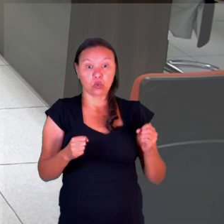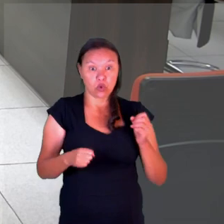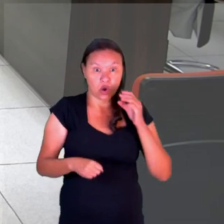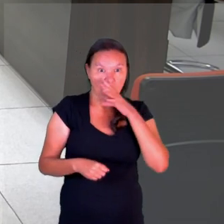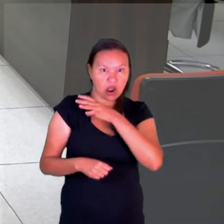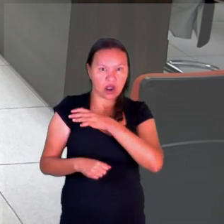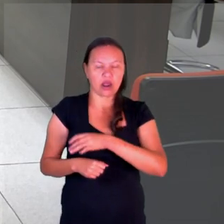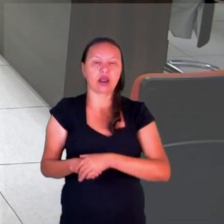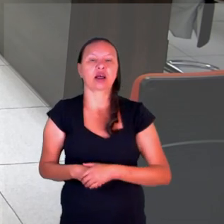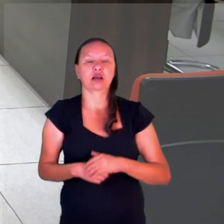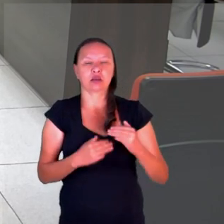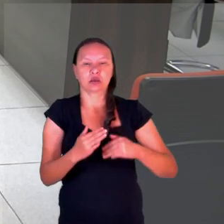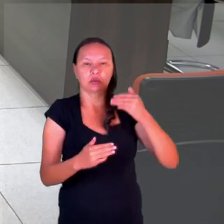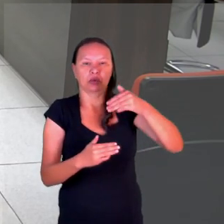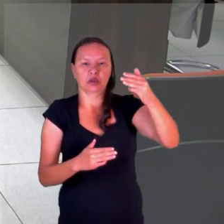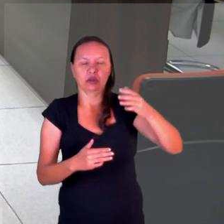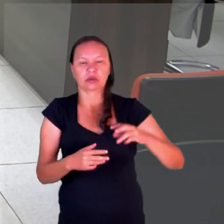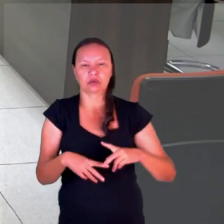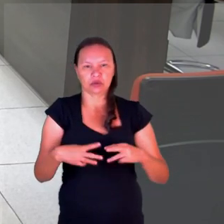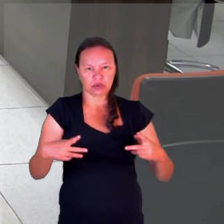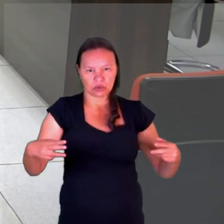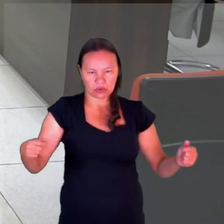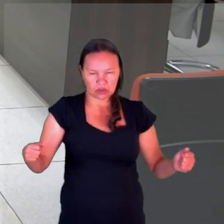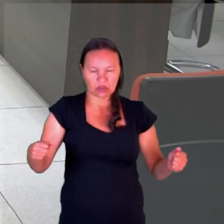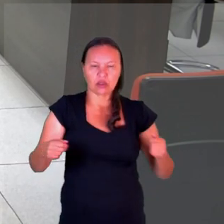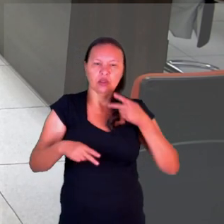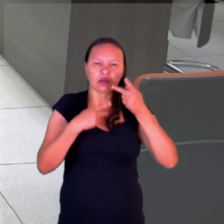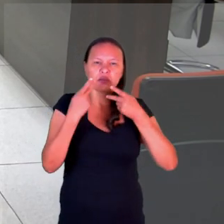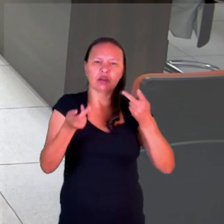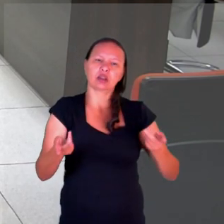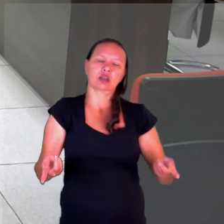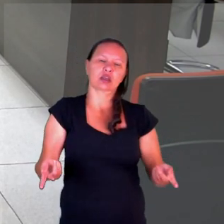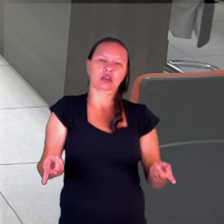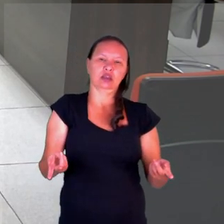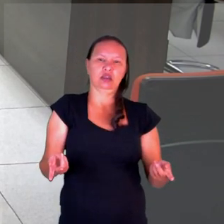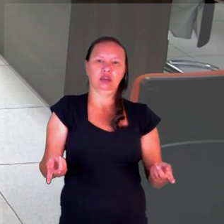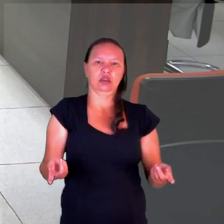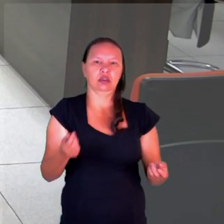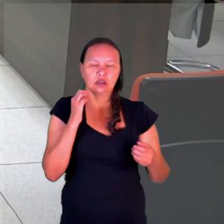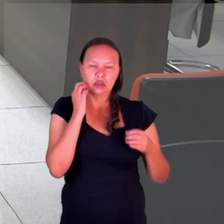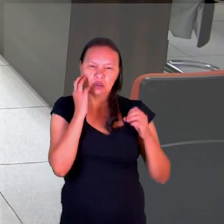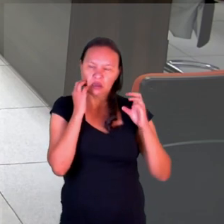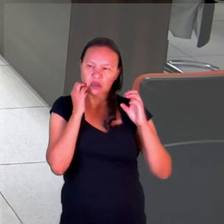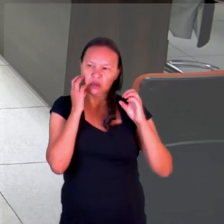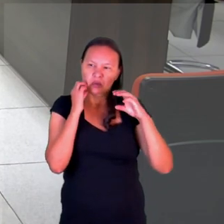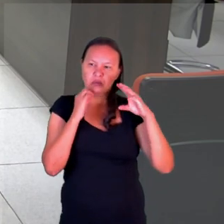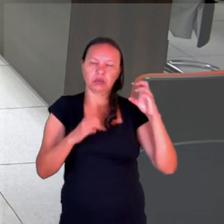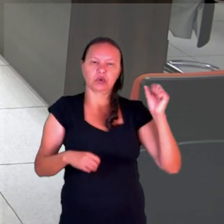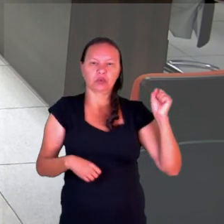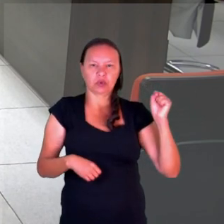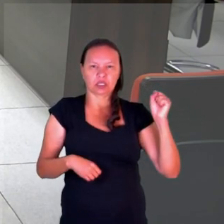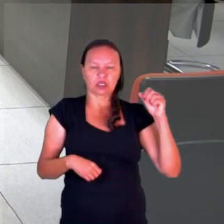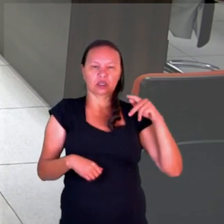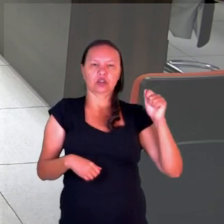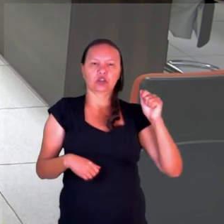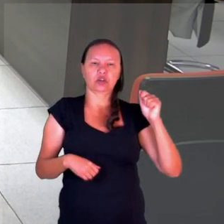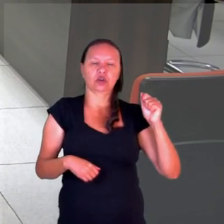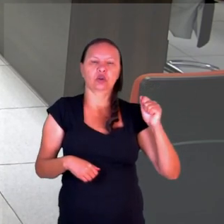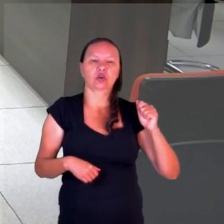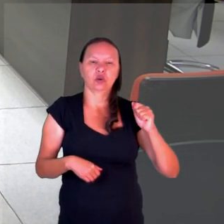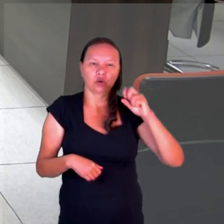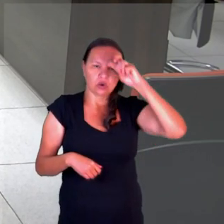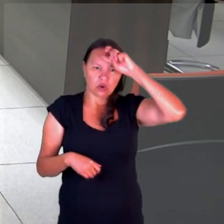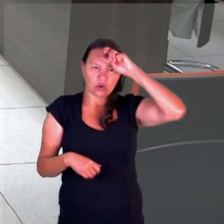vou pular algumas coisas tá então eu só vou dizer sobre que a cúpula de Roma de de 96 ela foi um dos